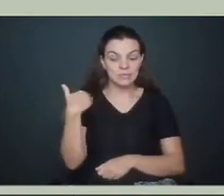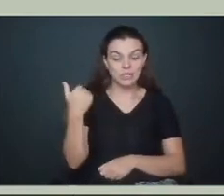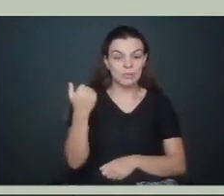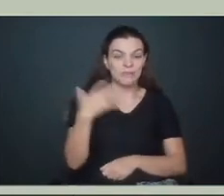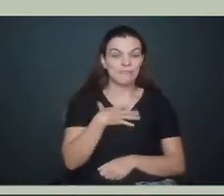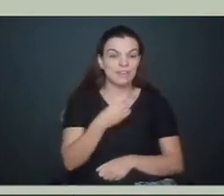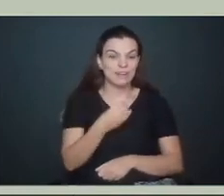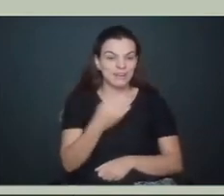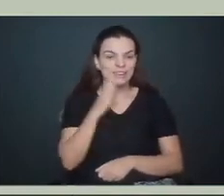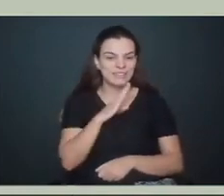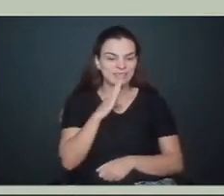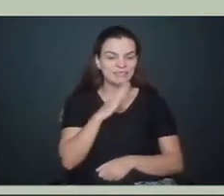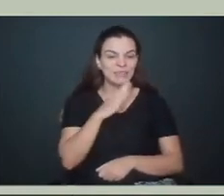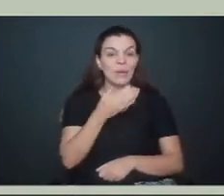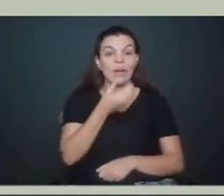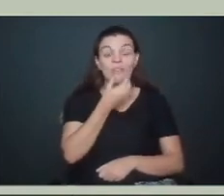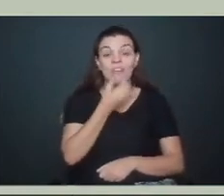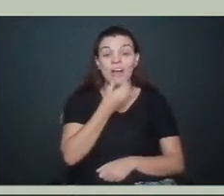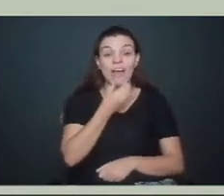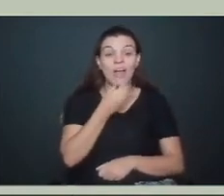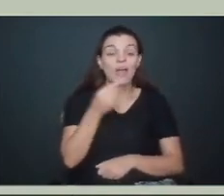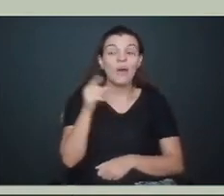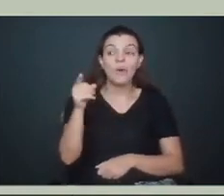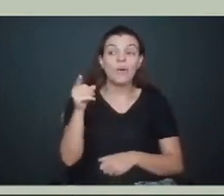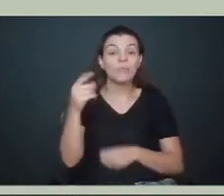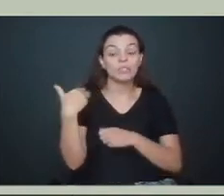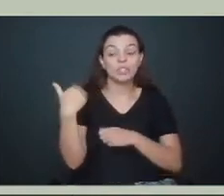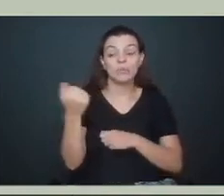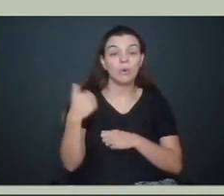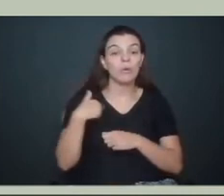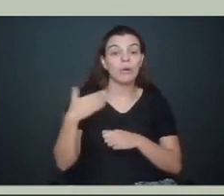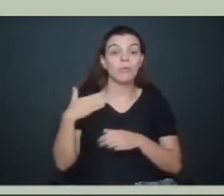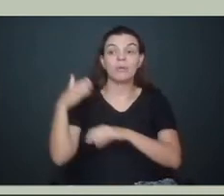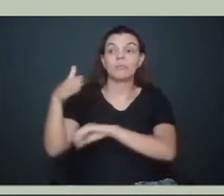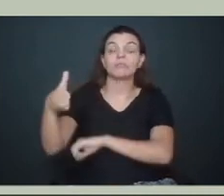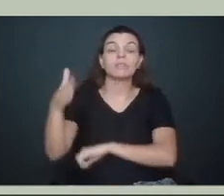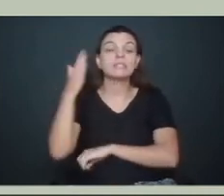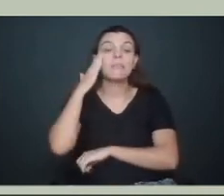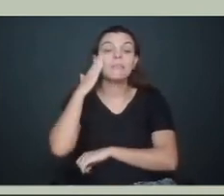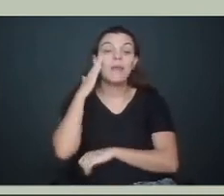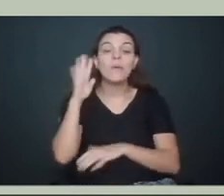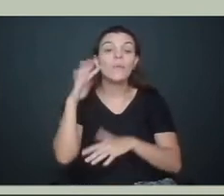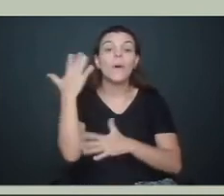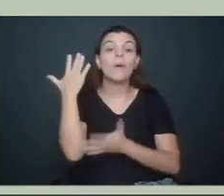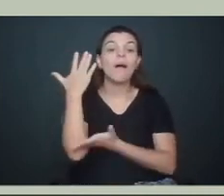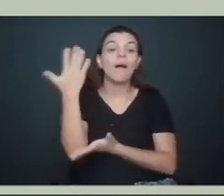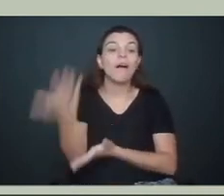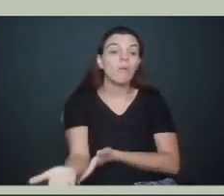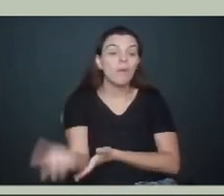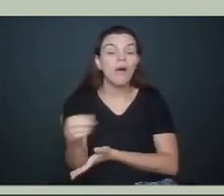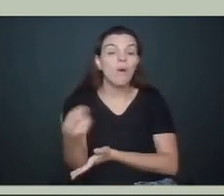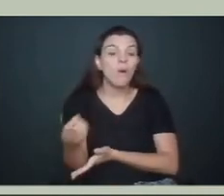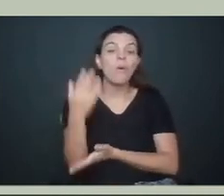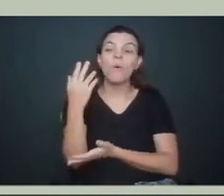chamou para, assim que assumiu, me chamou para a comissão para decidir qual derruba e qual não derruba. O grupinho, o funcionário